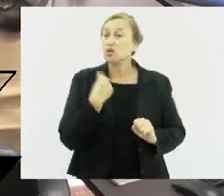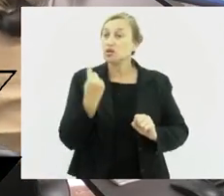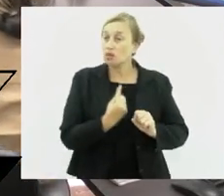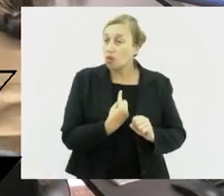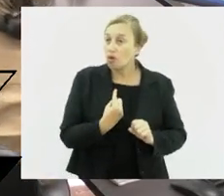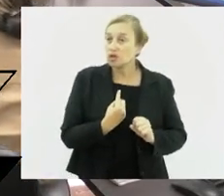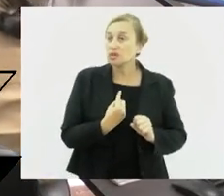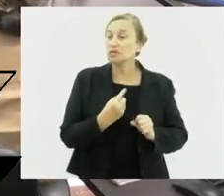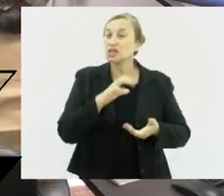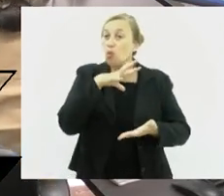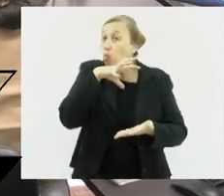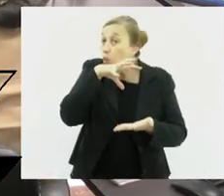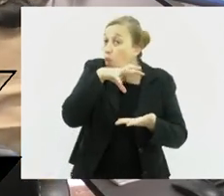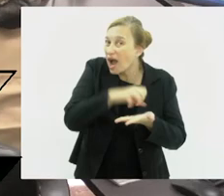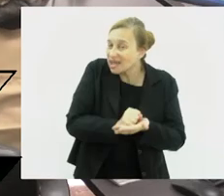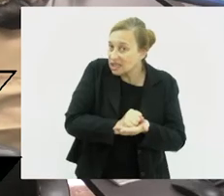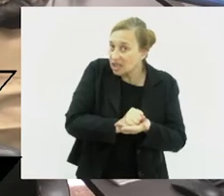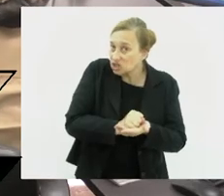faça